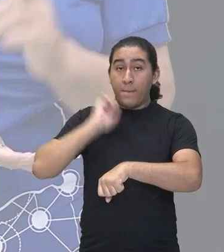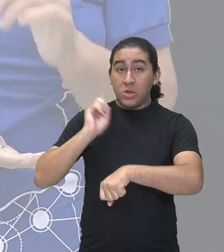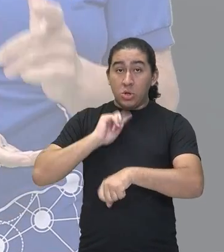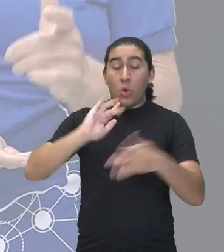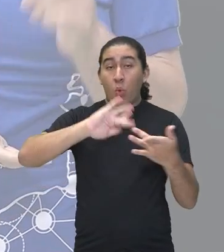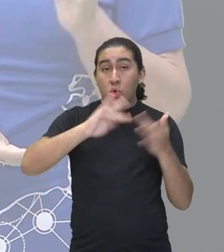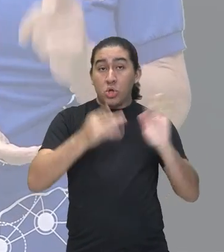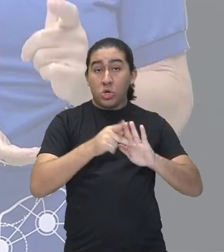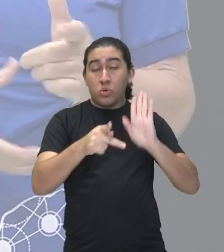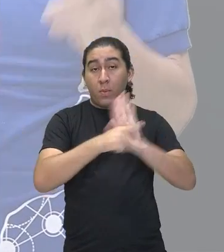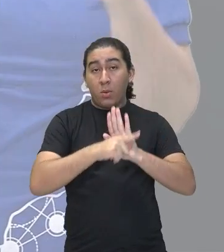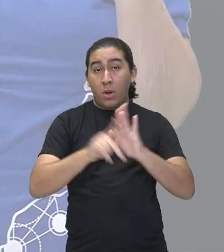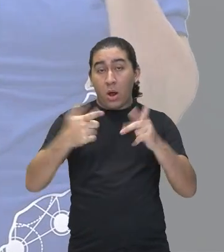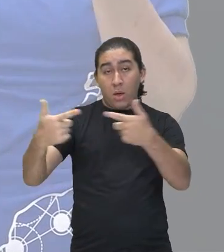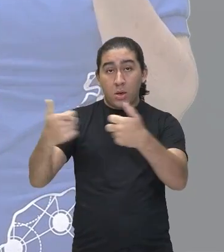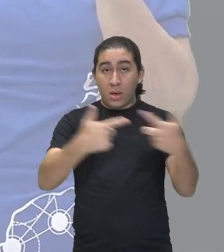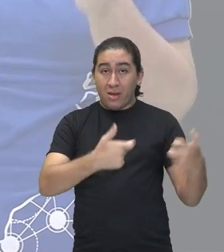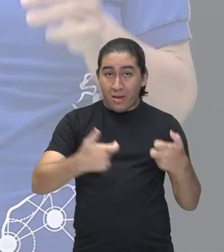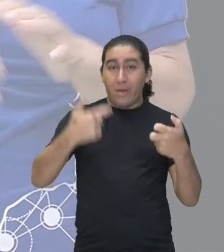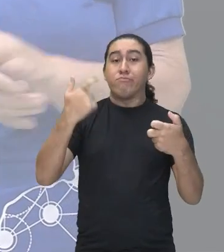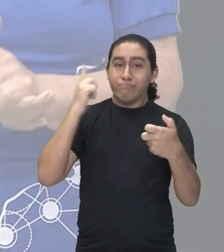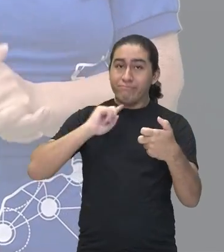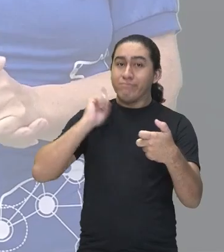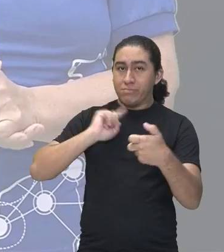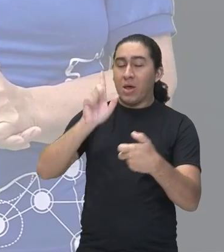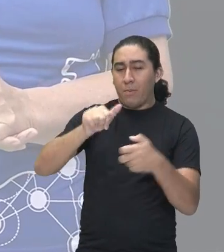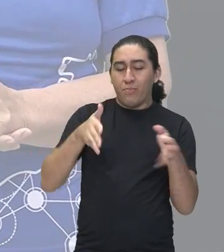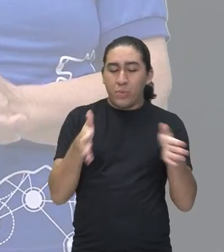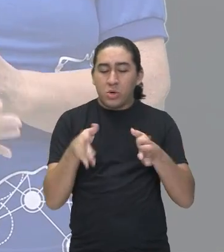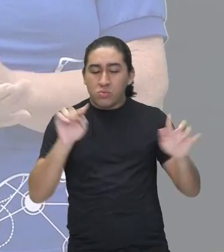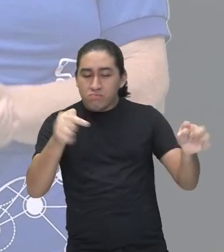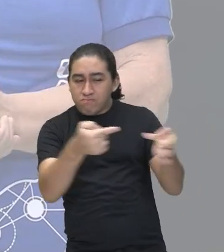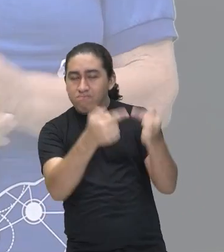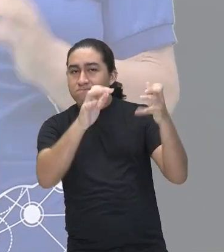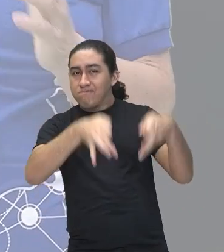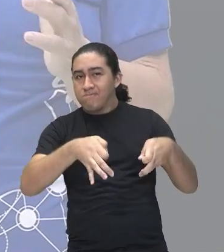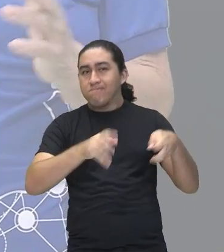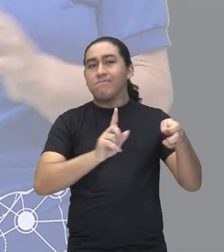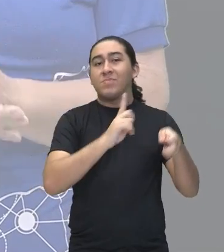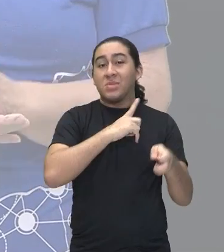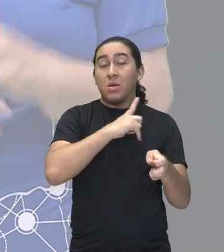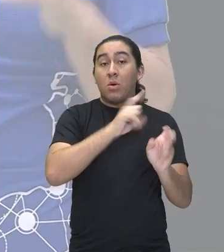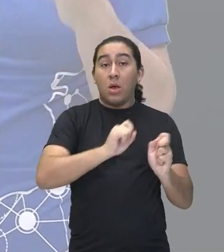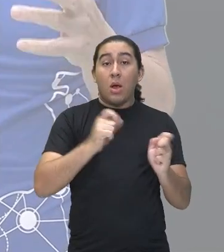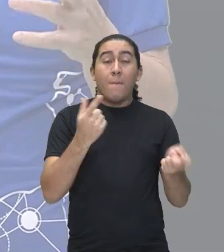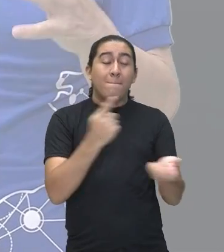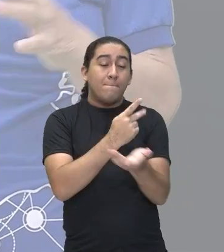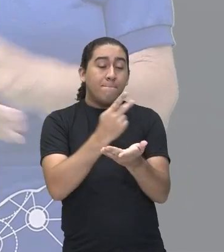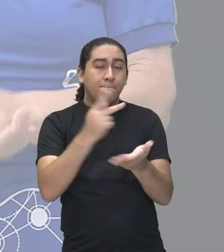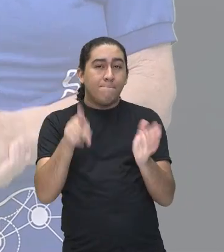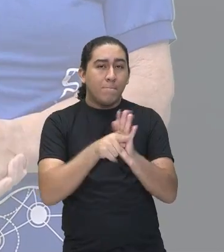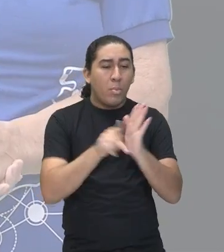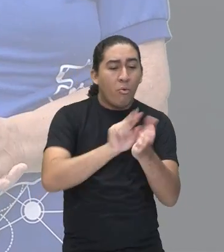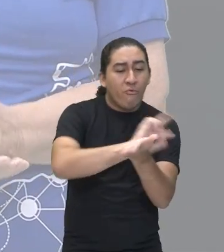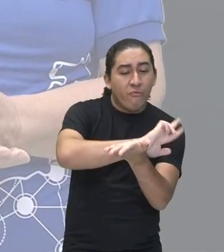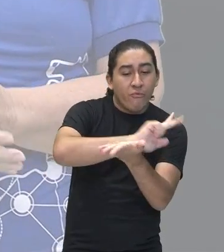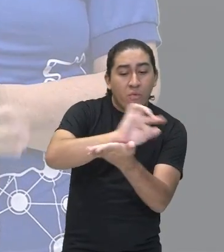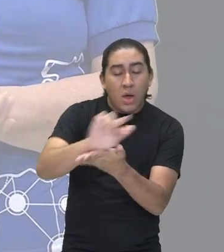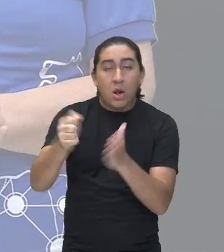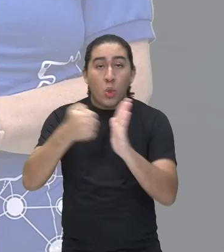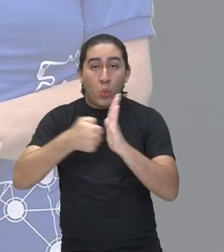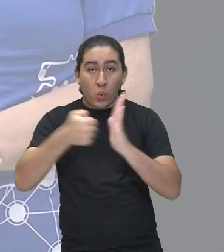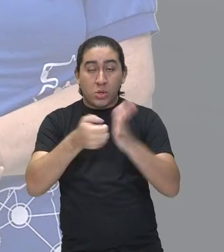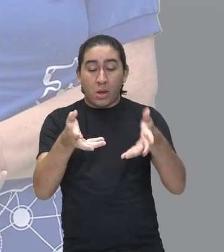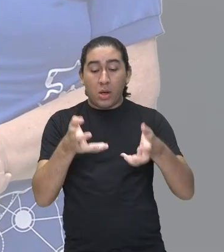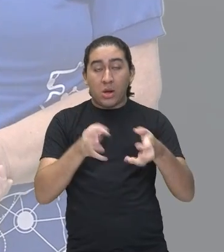da Inconfidência Mineira. Olha o período que elas foram escritas. Uma efervescência de luta pela liberdade do Brasil,